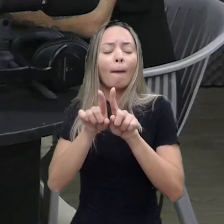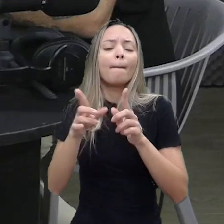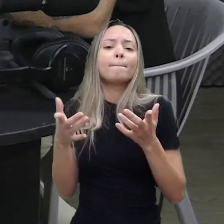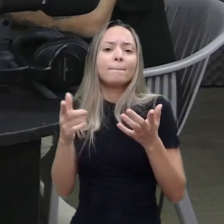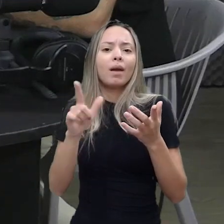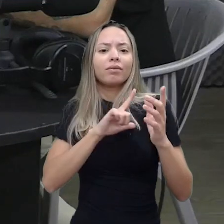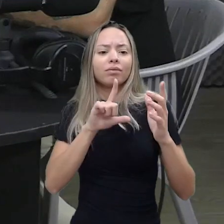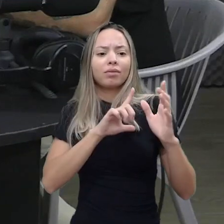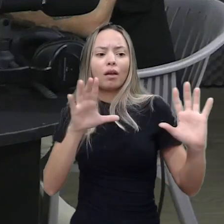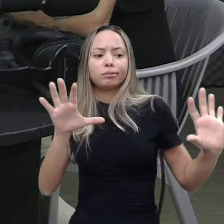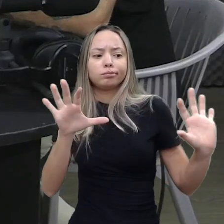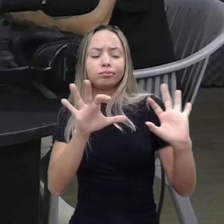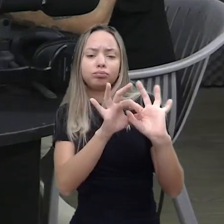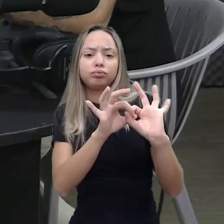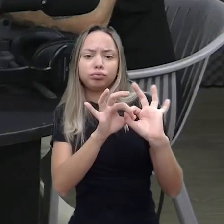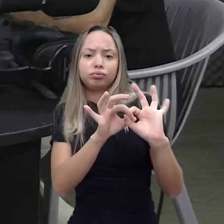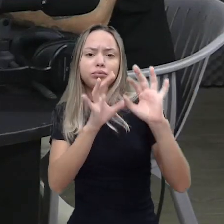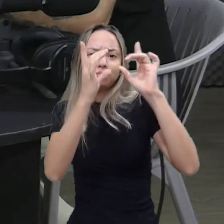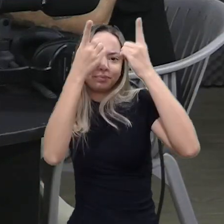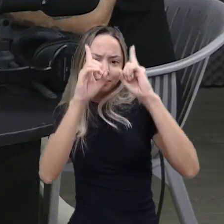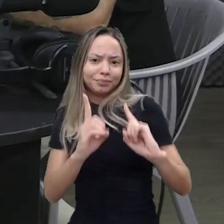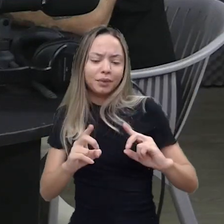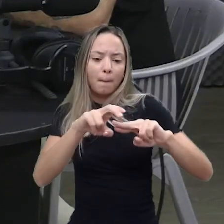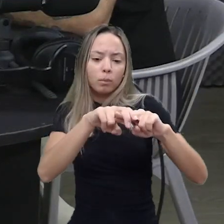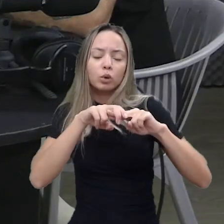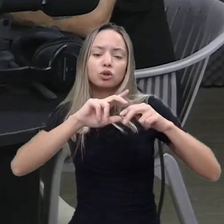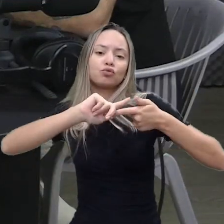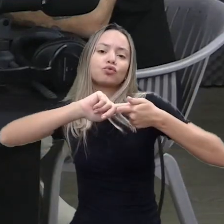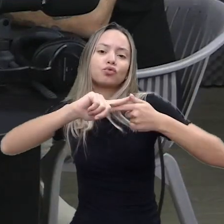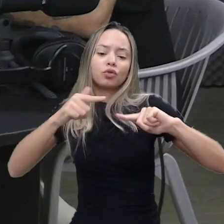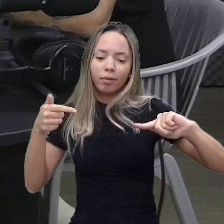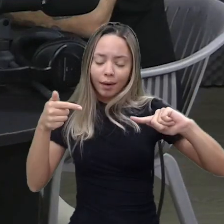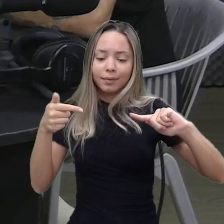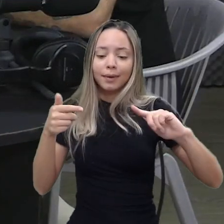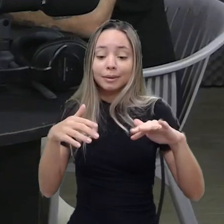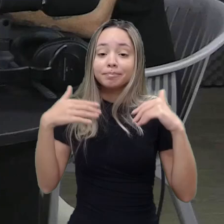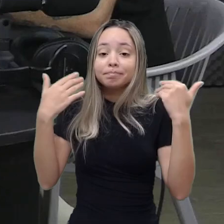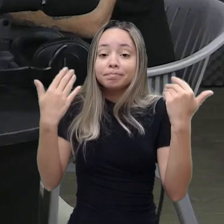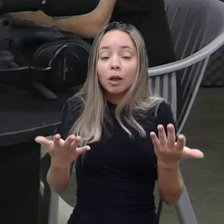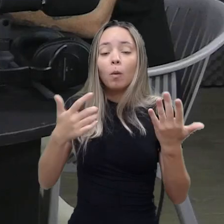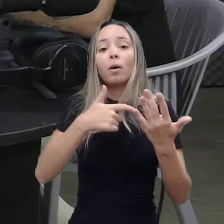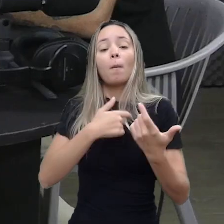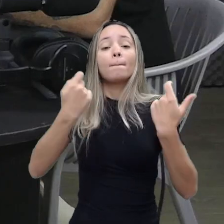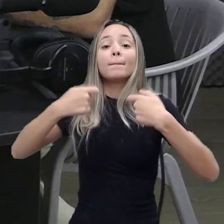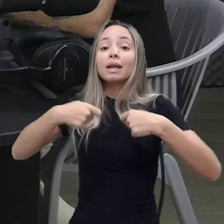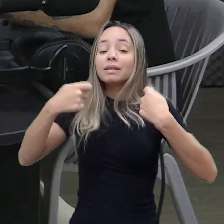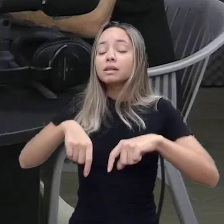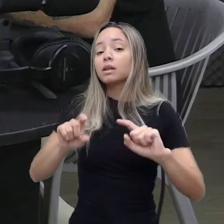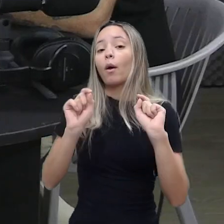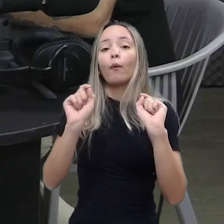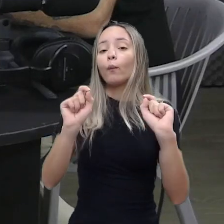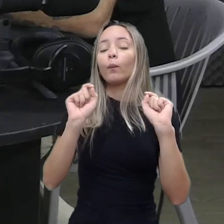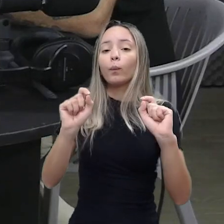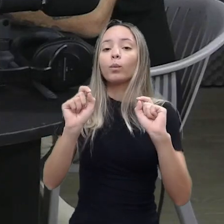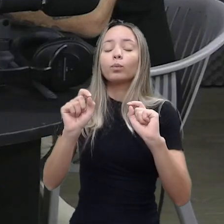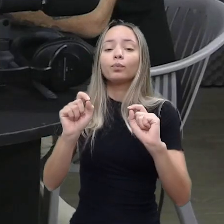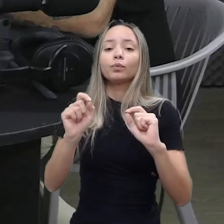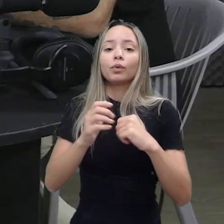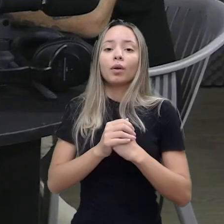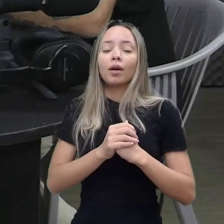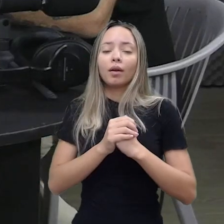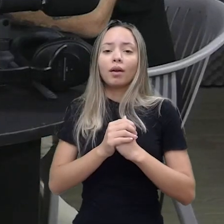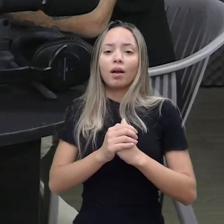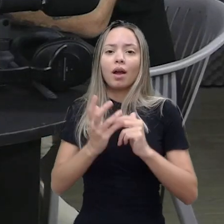associadas a essa condição genética. Então, eu precisei desconstruir, né, esse ideal